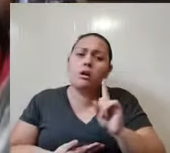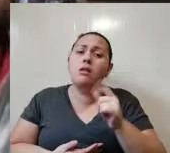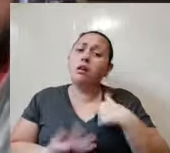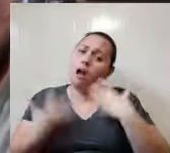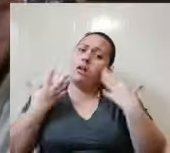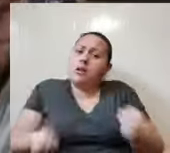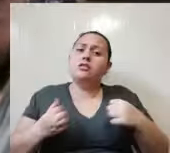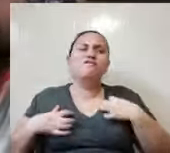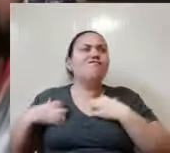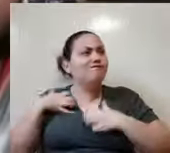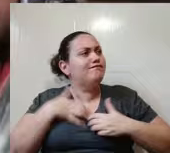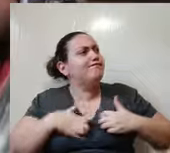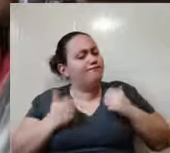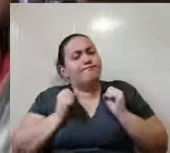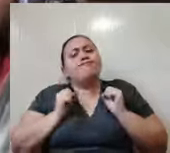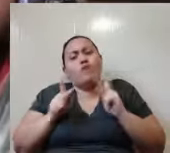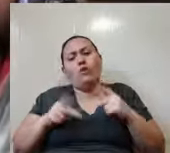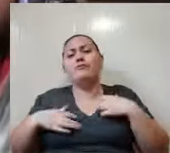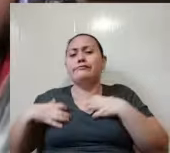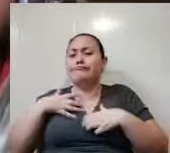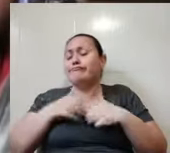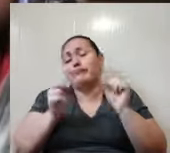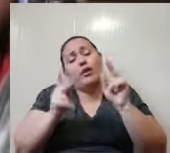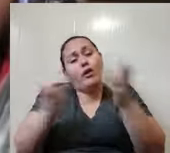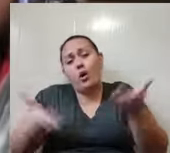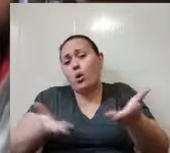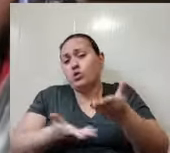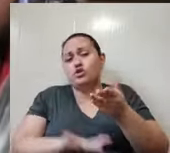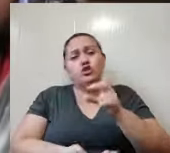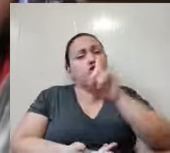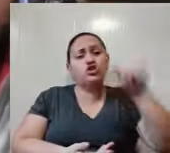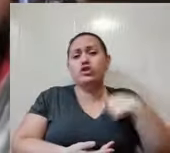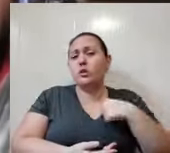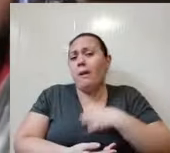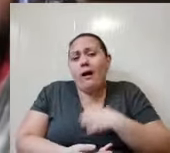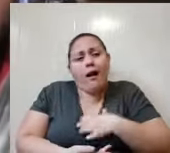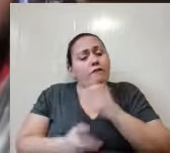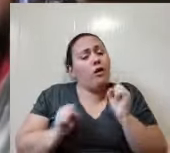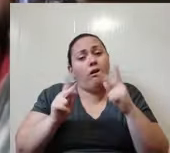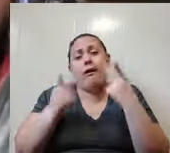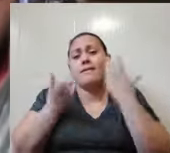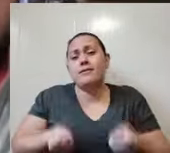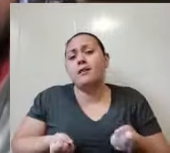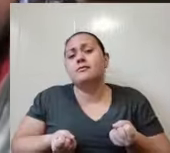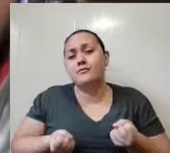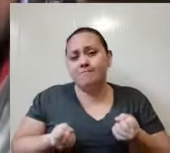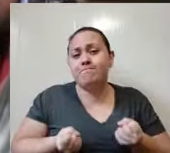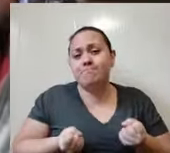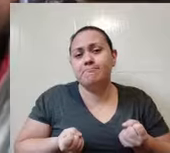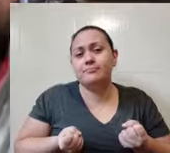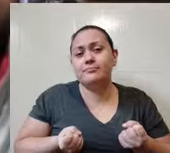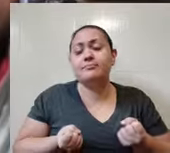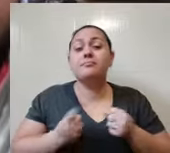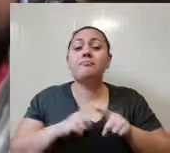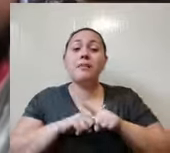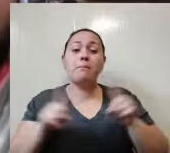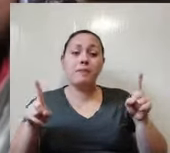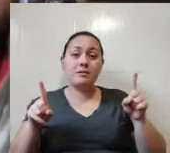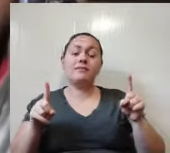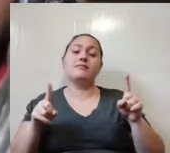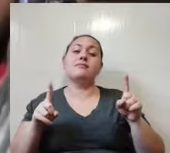né? É podendo entender e podendo aceitar e trabalhando com ela. Tá bem, então hoje o dia vai ser assim, vai ser um dia mais